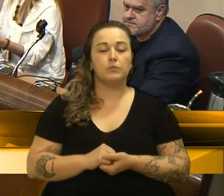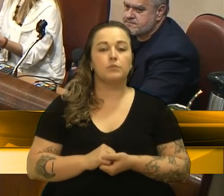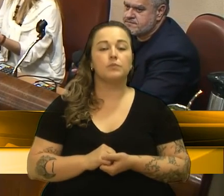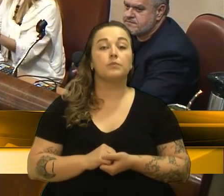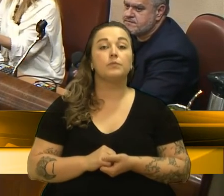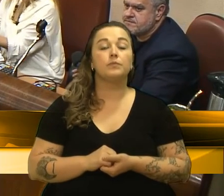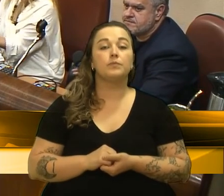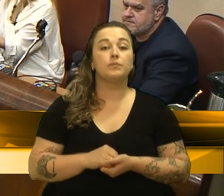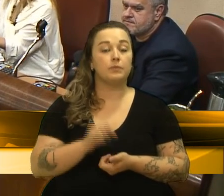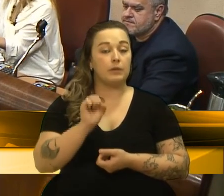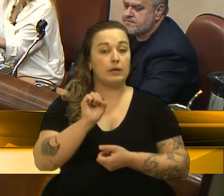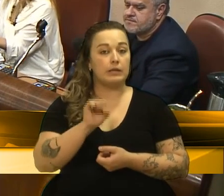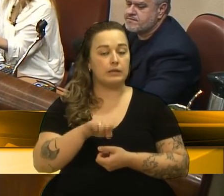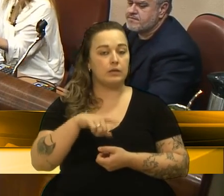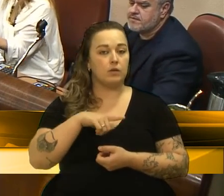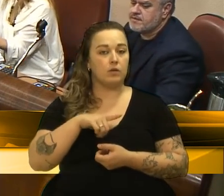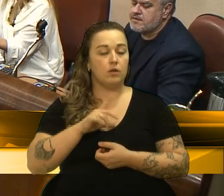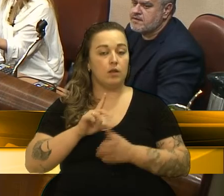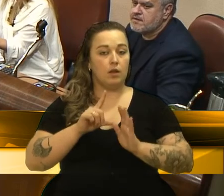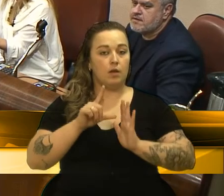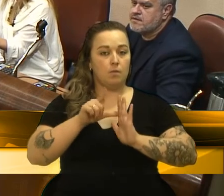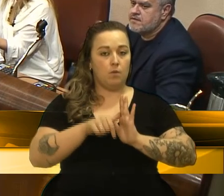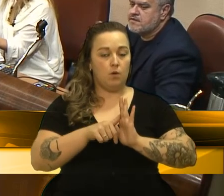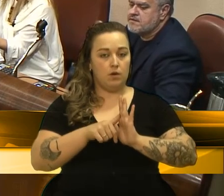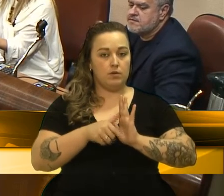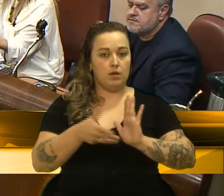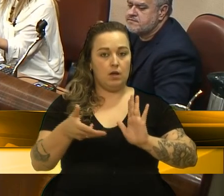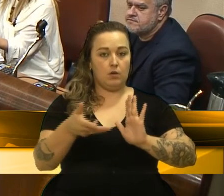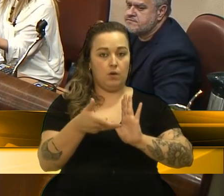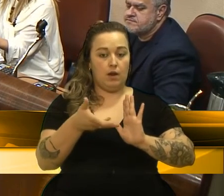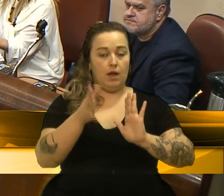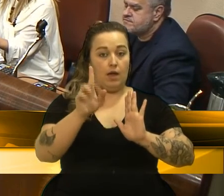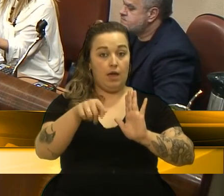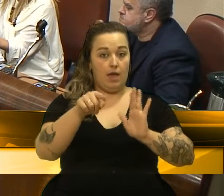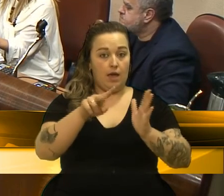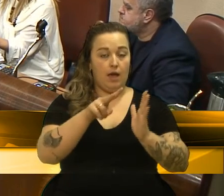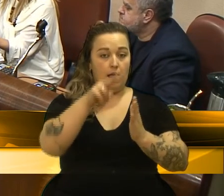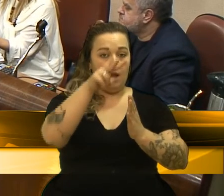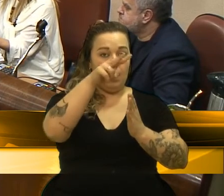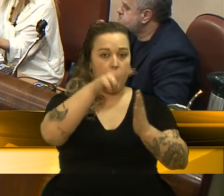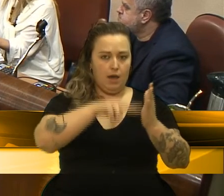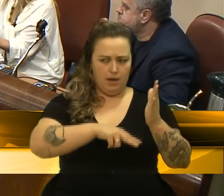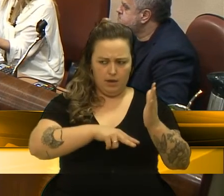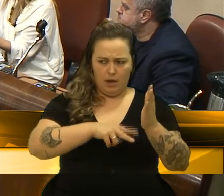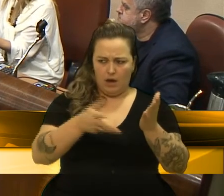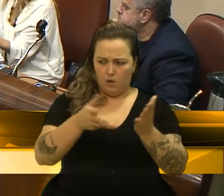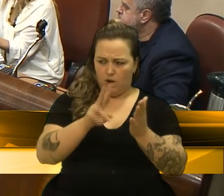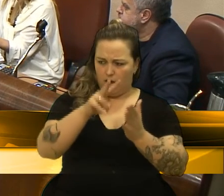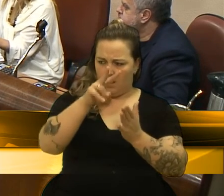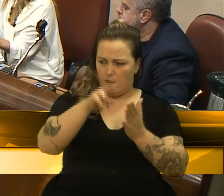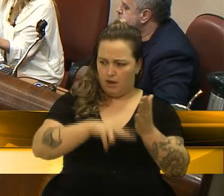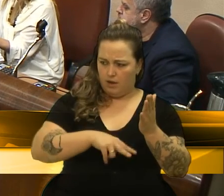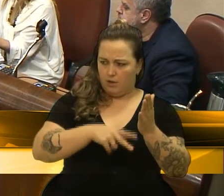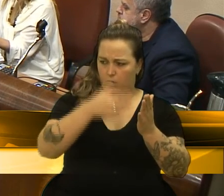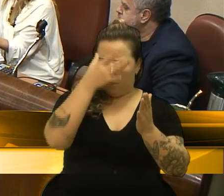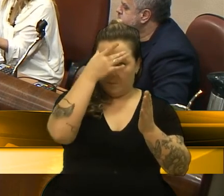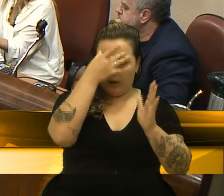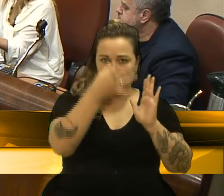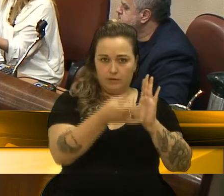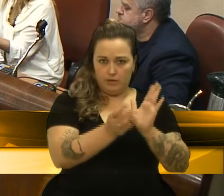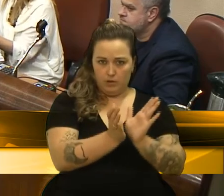O seguimento seria, presidente, a leitura do parecer da comissão? Sim, que já